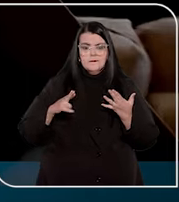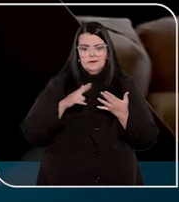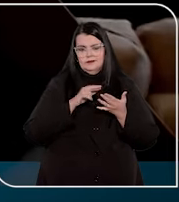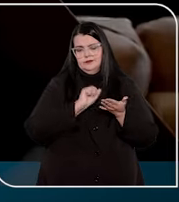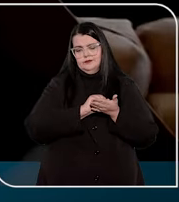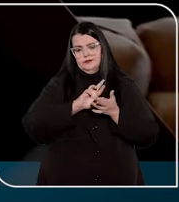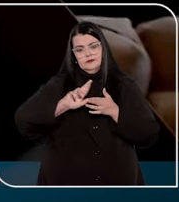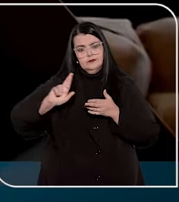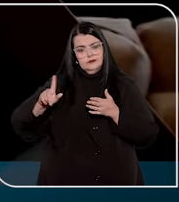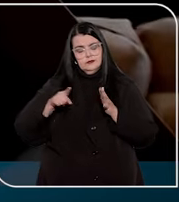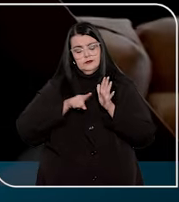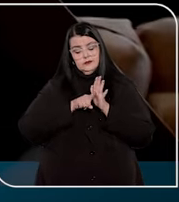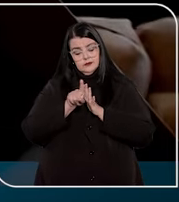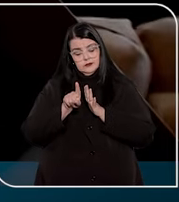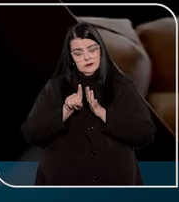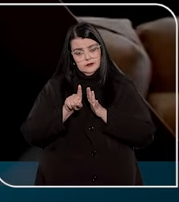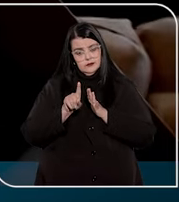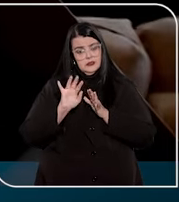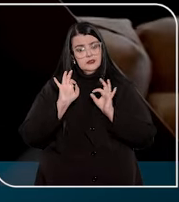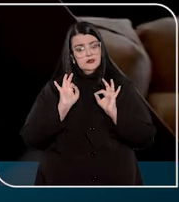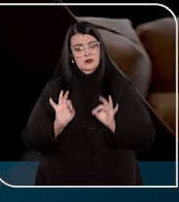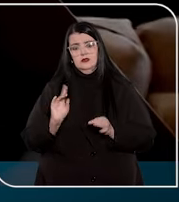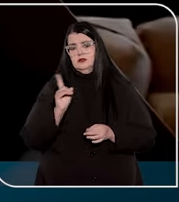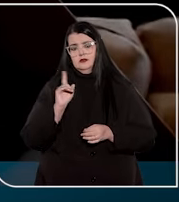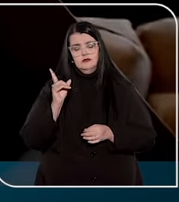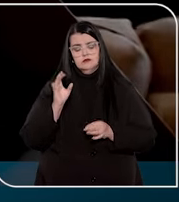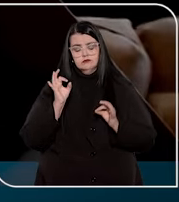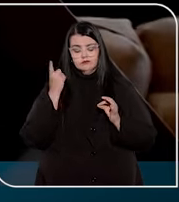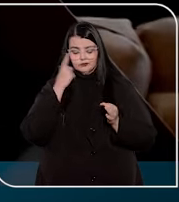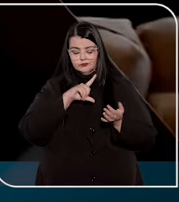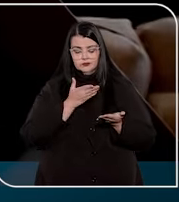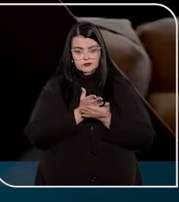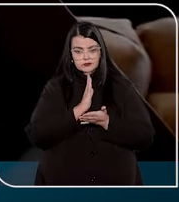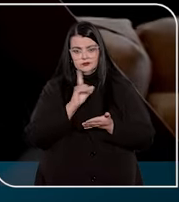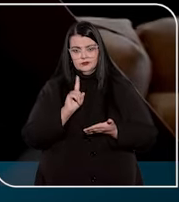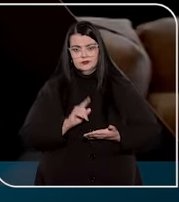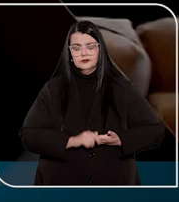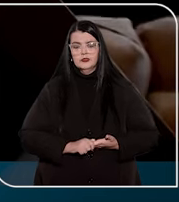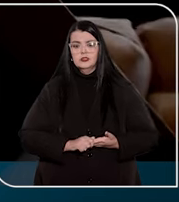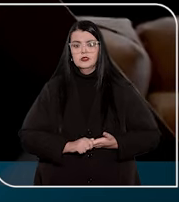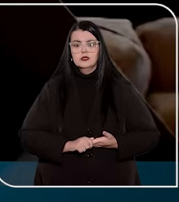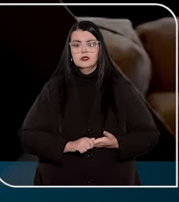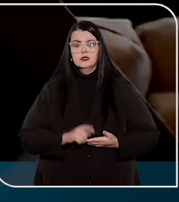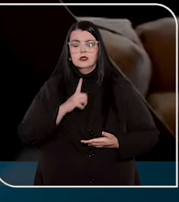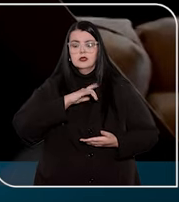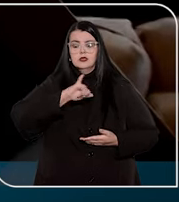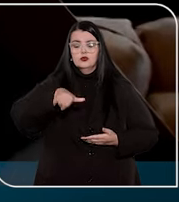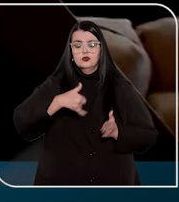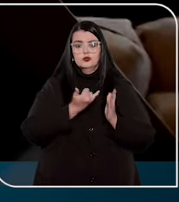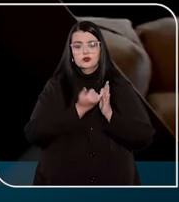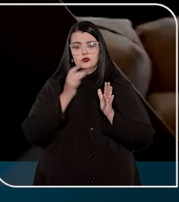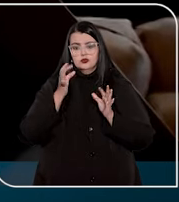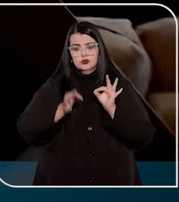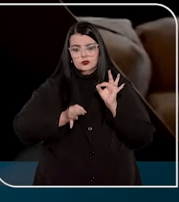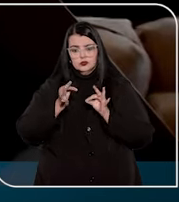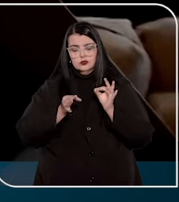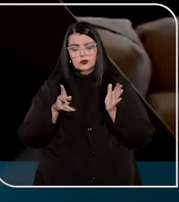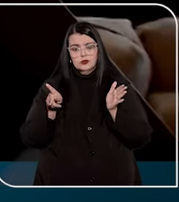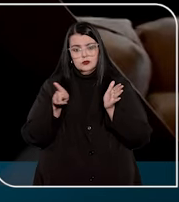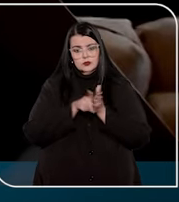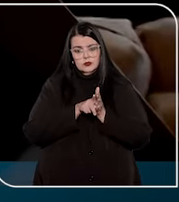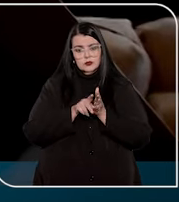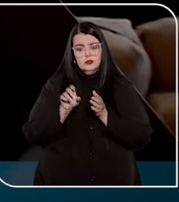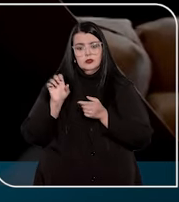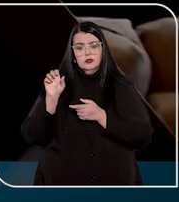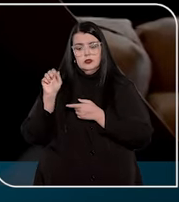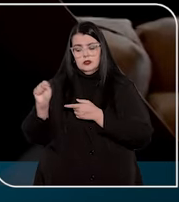objetivo de pré-questionar. Aí com certeza não cabe. Não cabe com toda certeza e é jurisprudência pacífica do